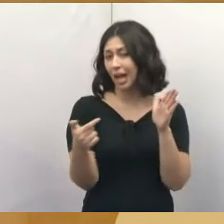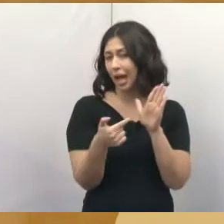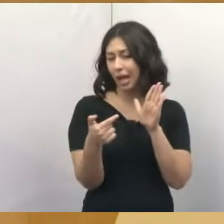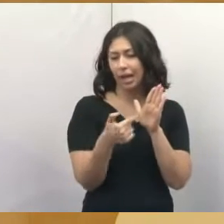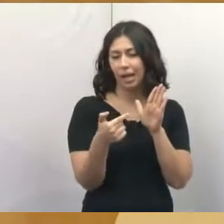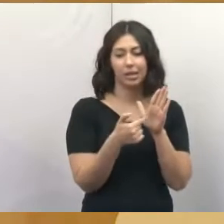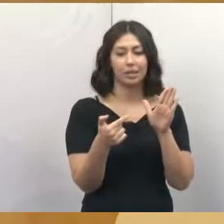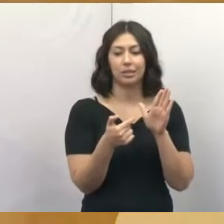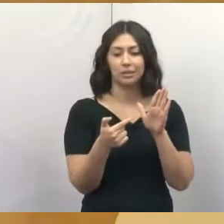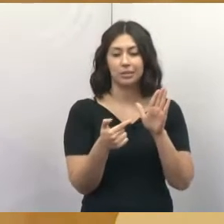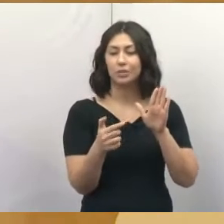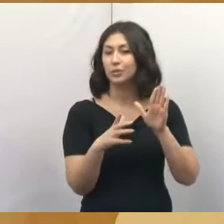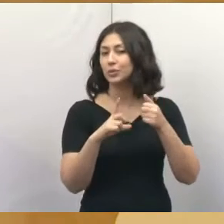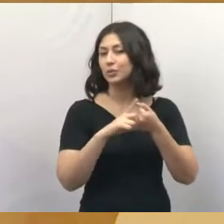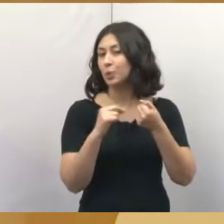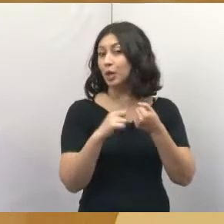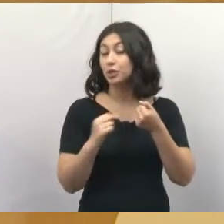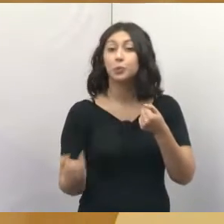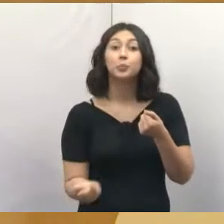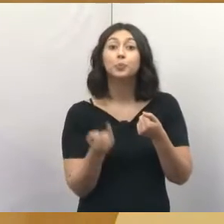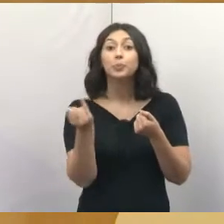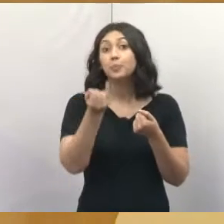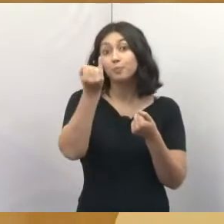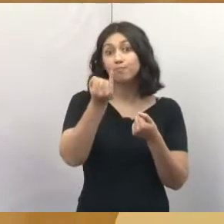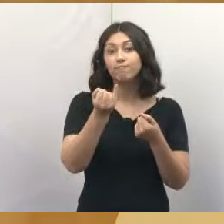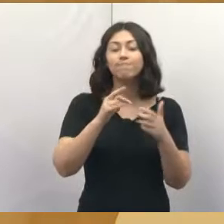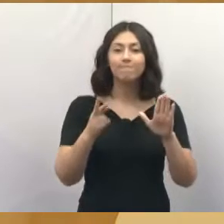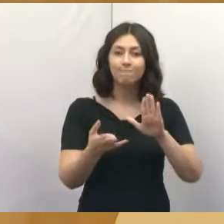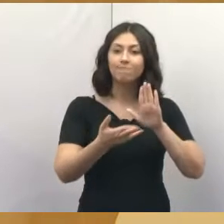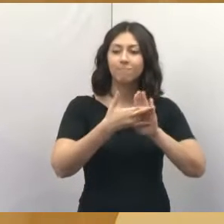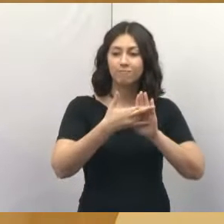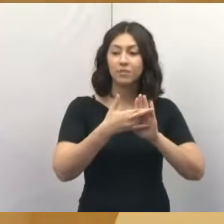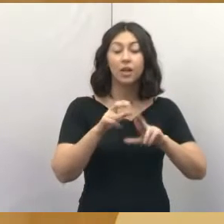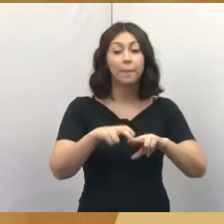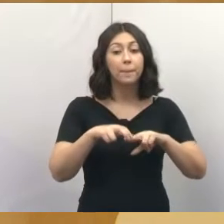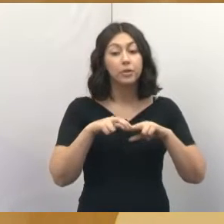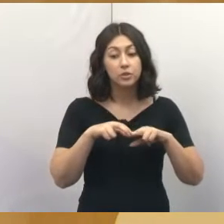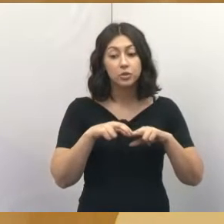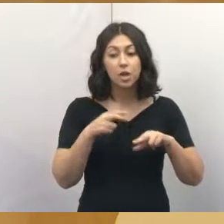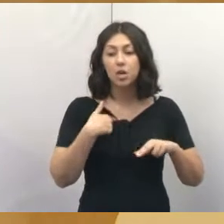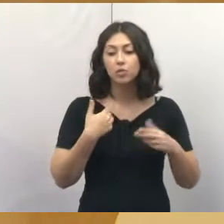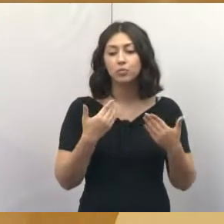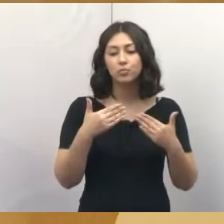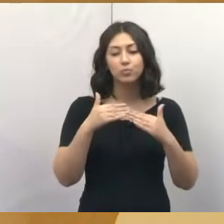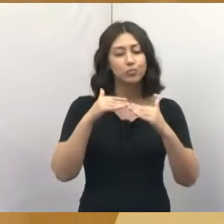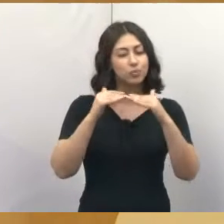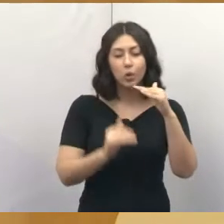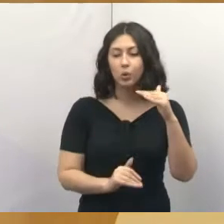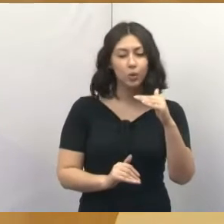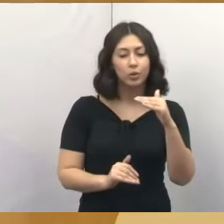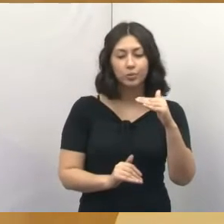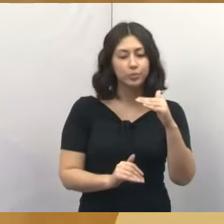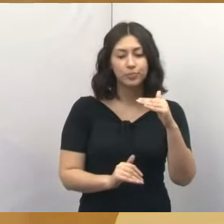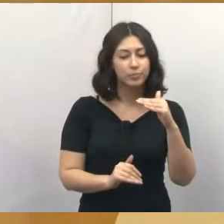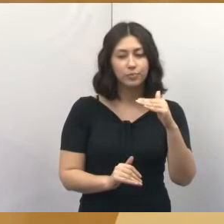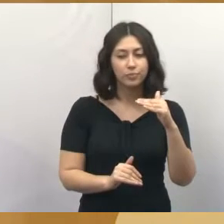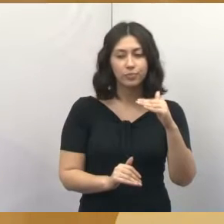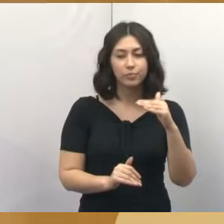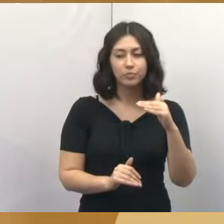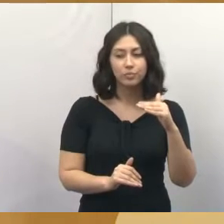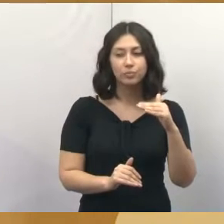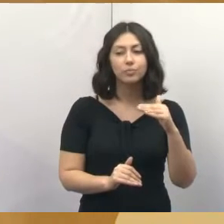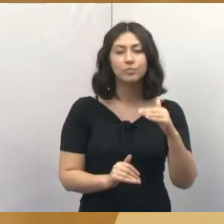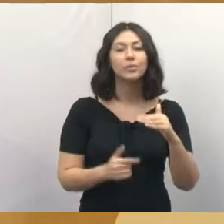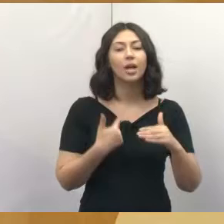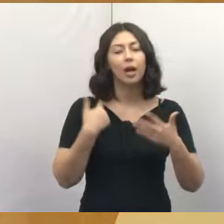desse artigo que é tão importante no regimento interno. Por esse motivo, eu sou contrário, eu sou favorável, né,